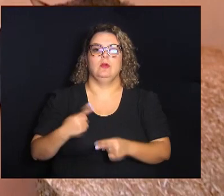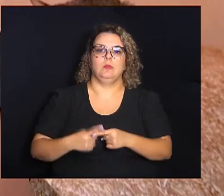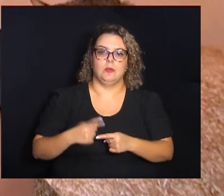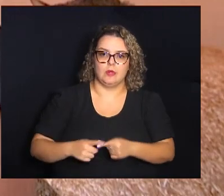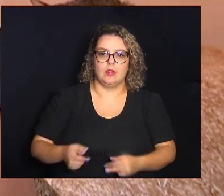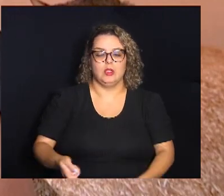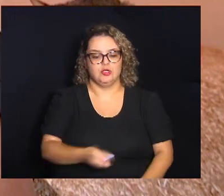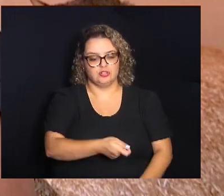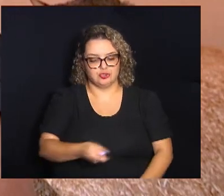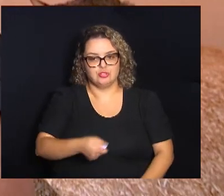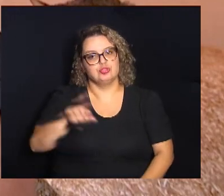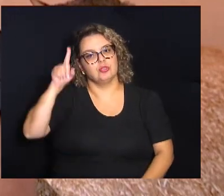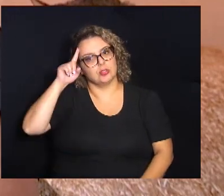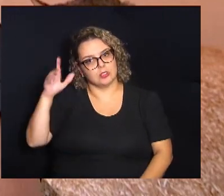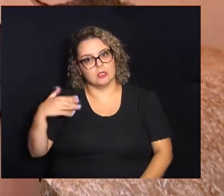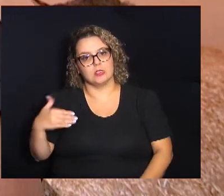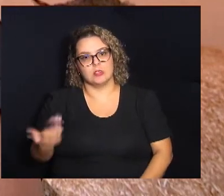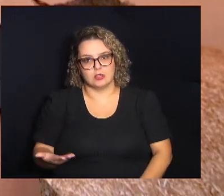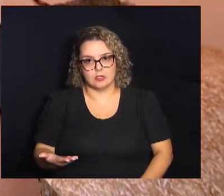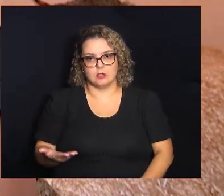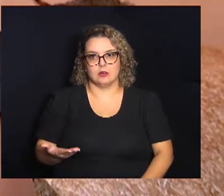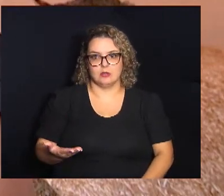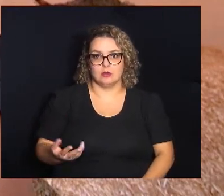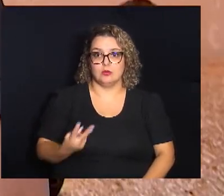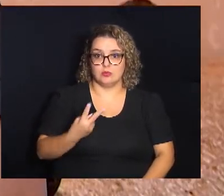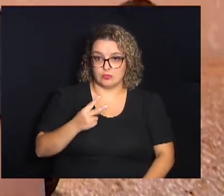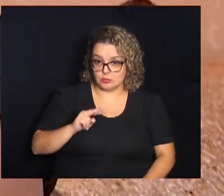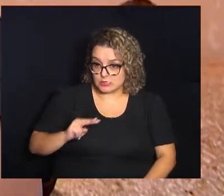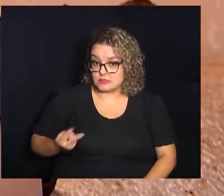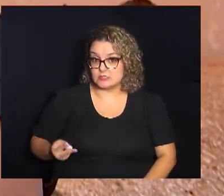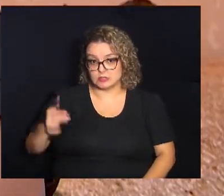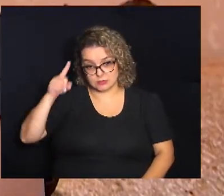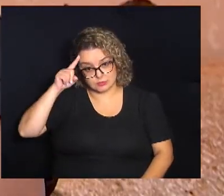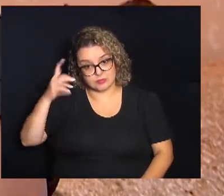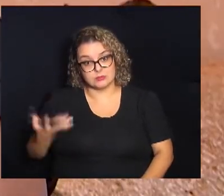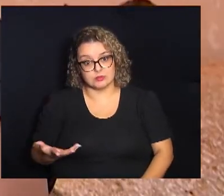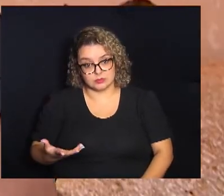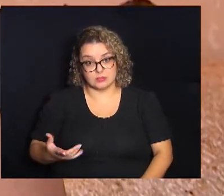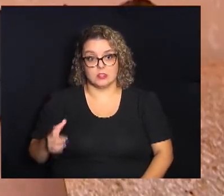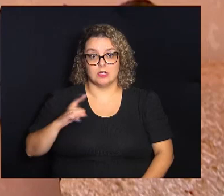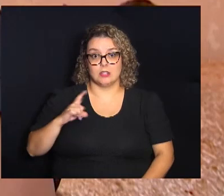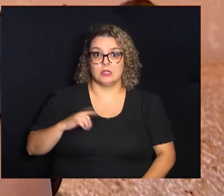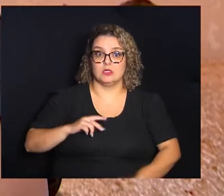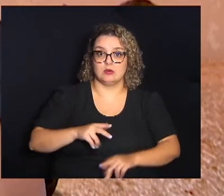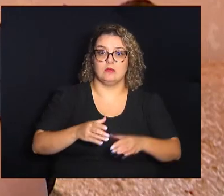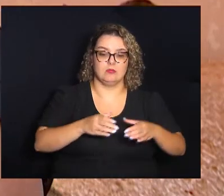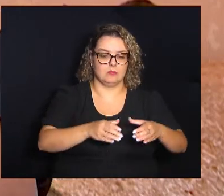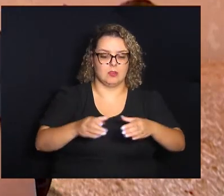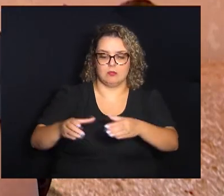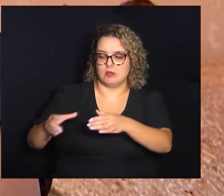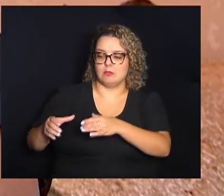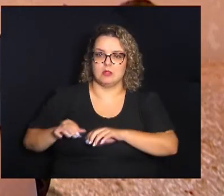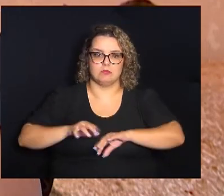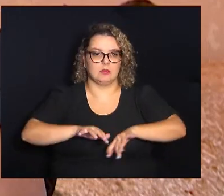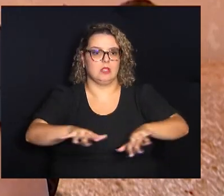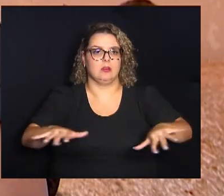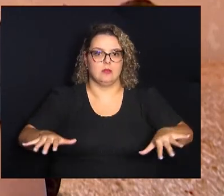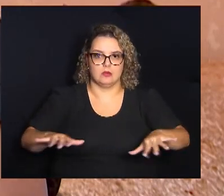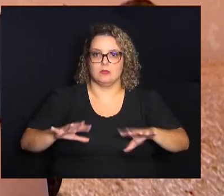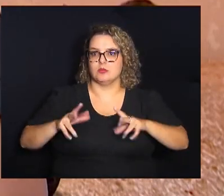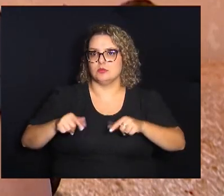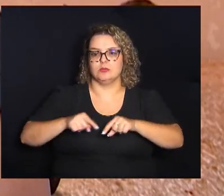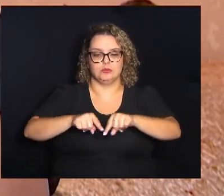lavar todos os dias, às vezes 2 vezes por dia. A gente tem várias vasilhas esparramadas pelo